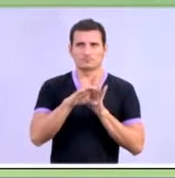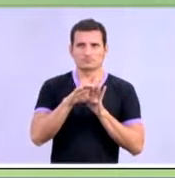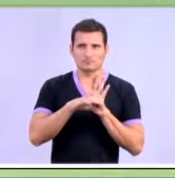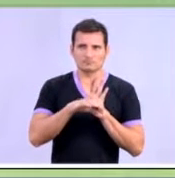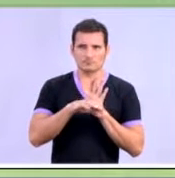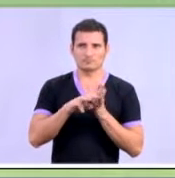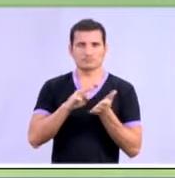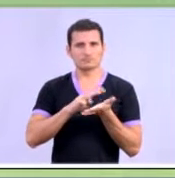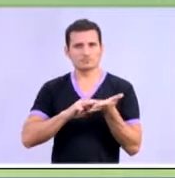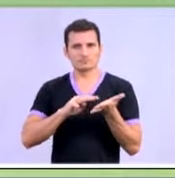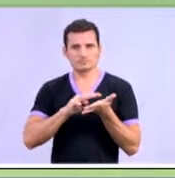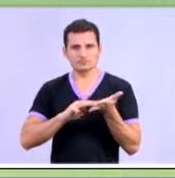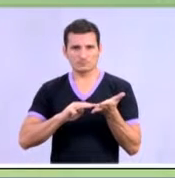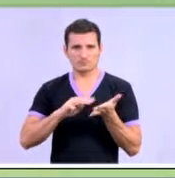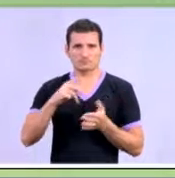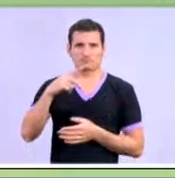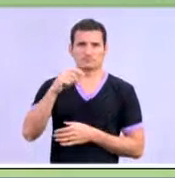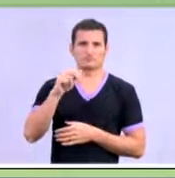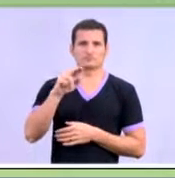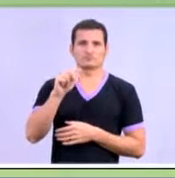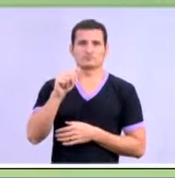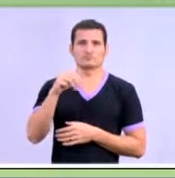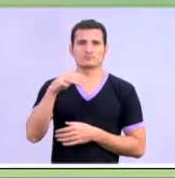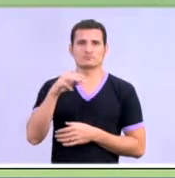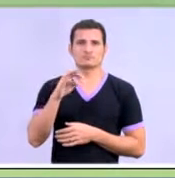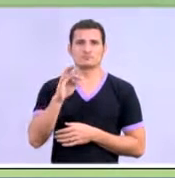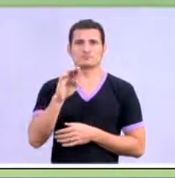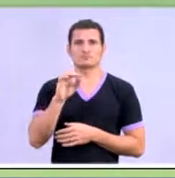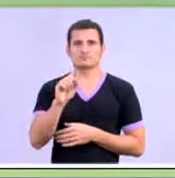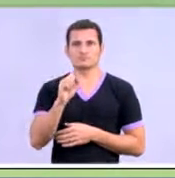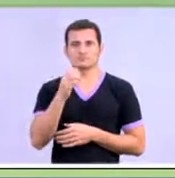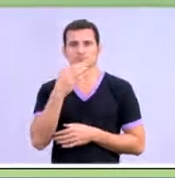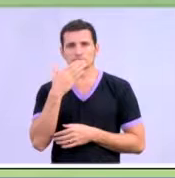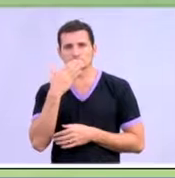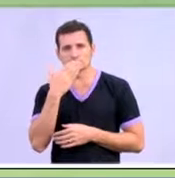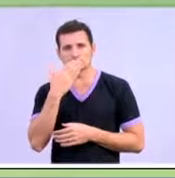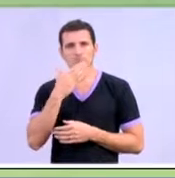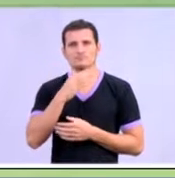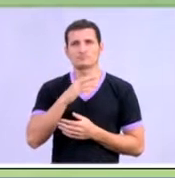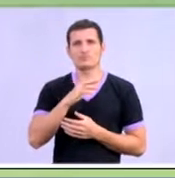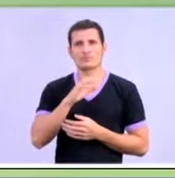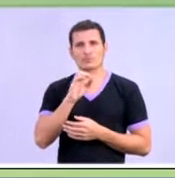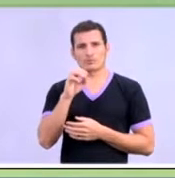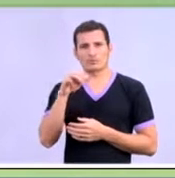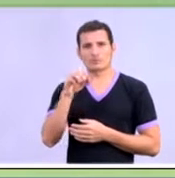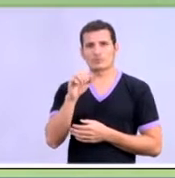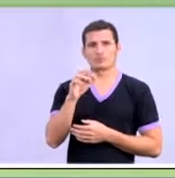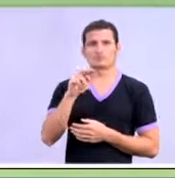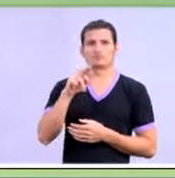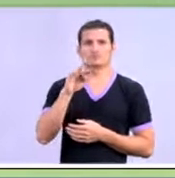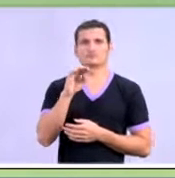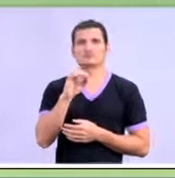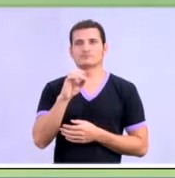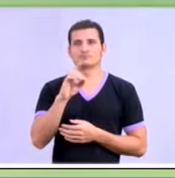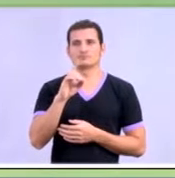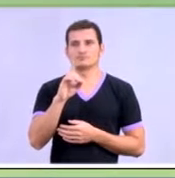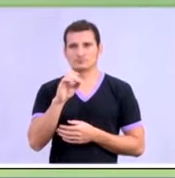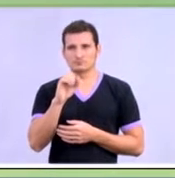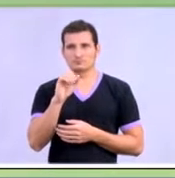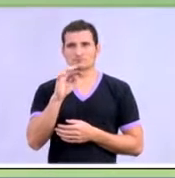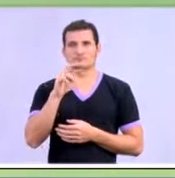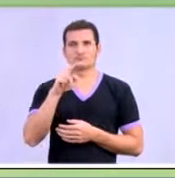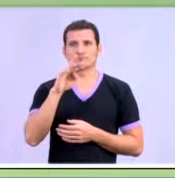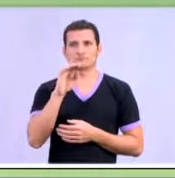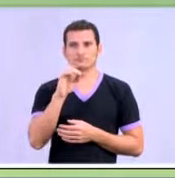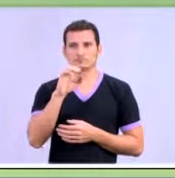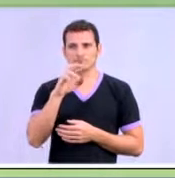que são métodos, como definir parâmetros, os tipos de retorno, os construtores, os destrutores e a